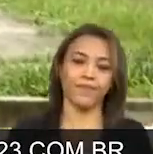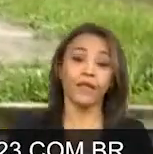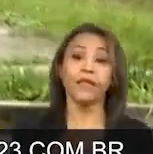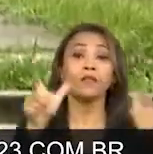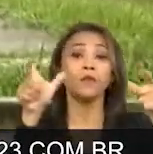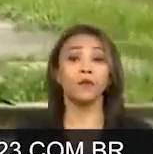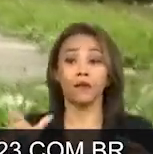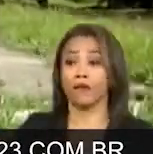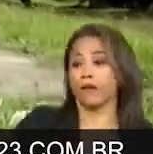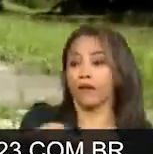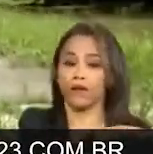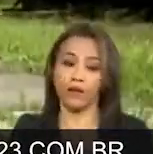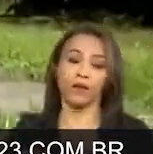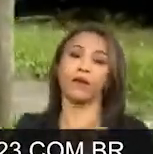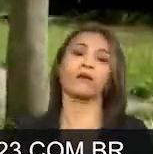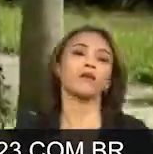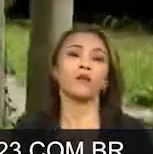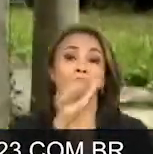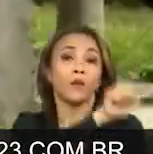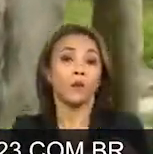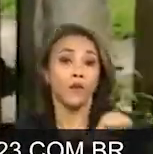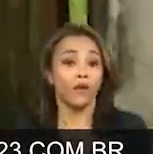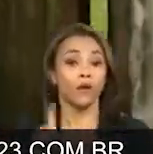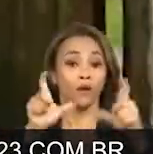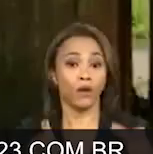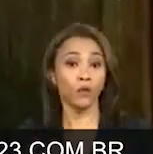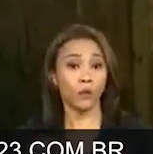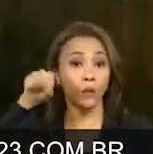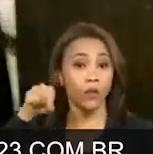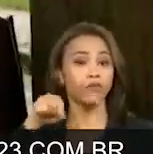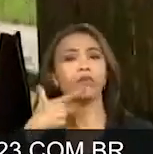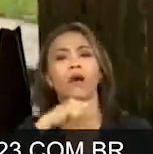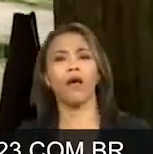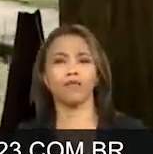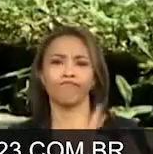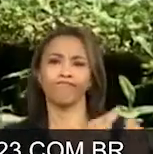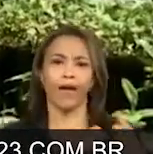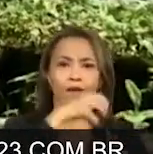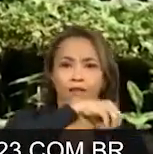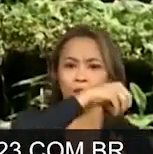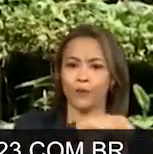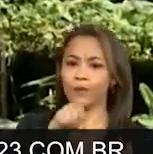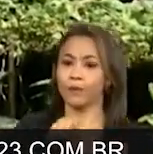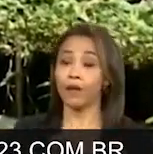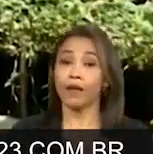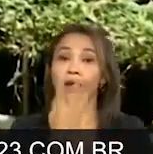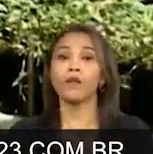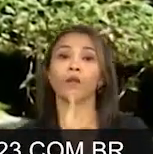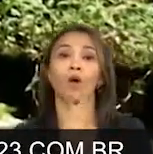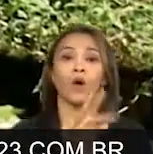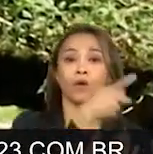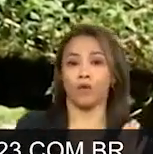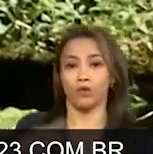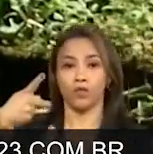Juliano Moreira, na Zona Oeste do Rio, foi o local escolhido pelo programa Fiocruz Mata Atlântica para implantar dois projetos